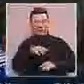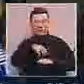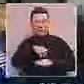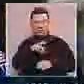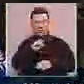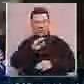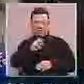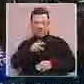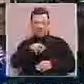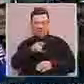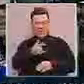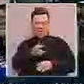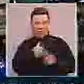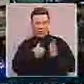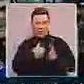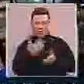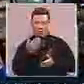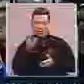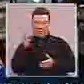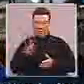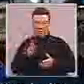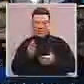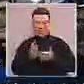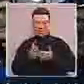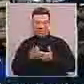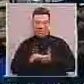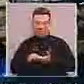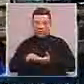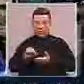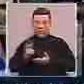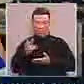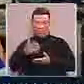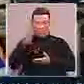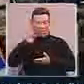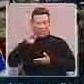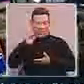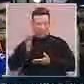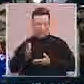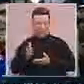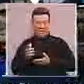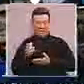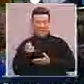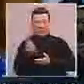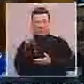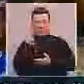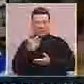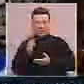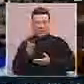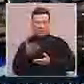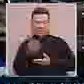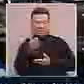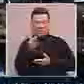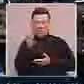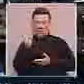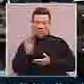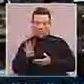Mota. Já tivemos 7 mil estudantes inscritos para os dois primeiros dias. No ano passado tivemos cerca de